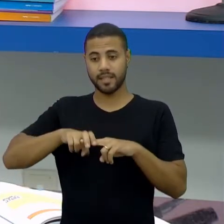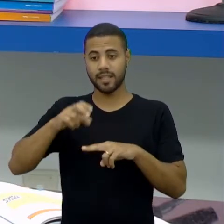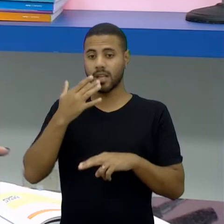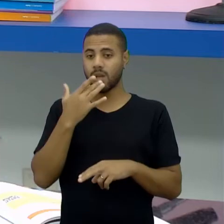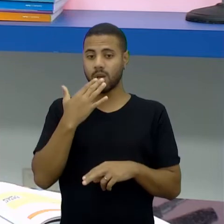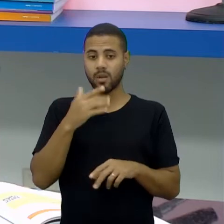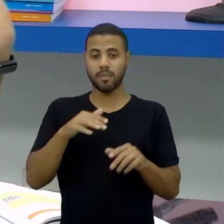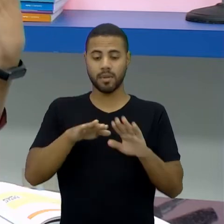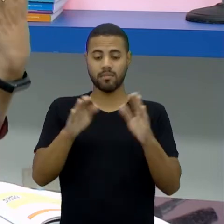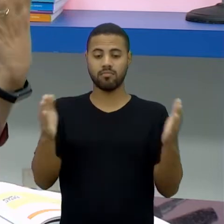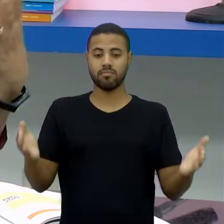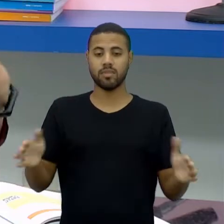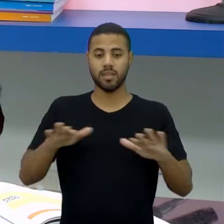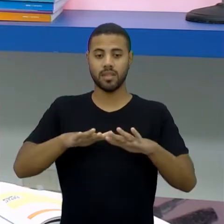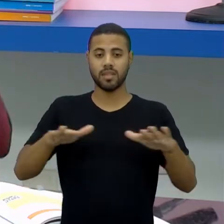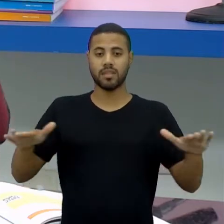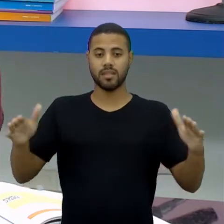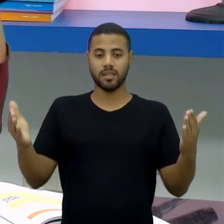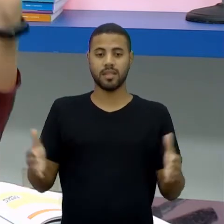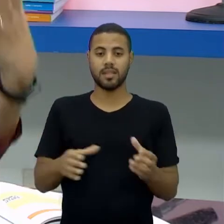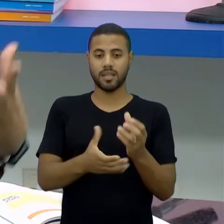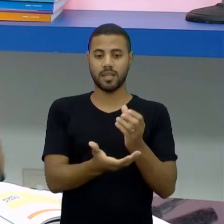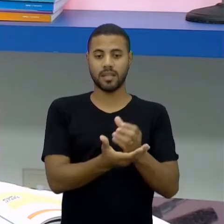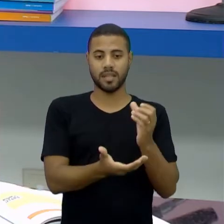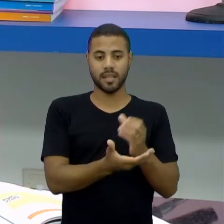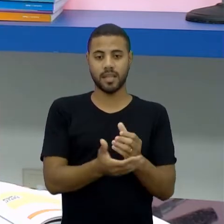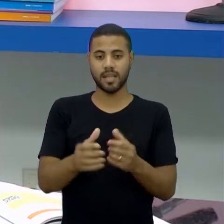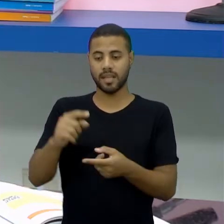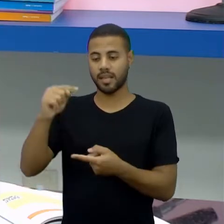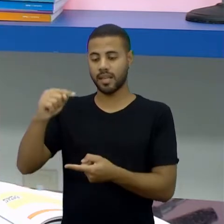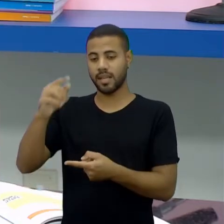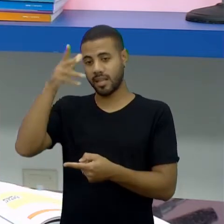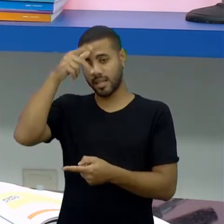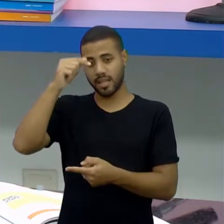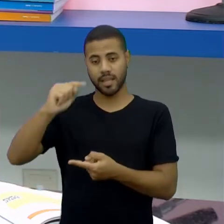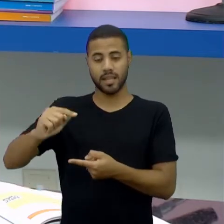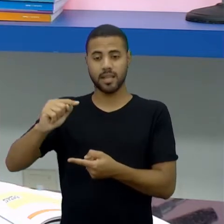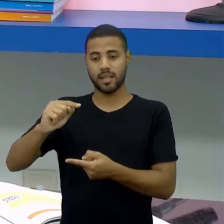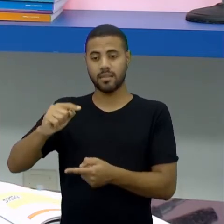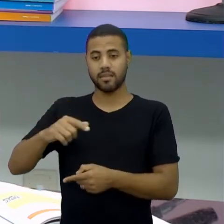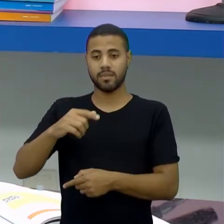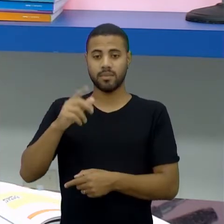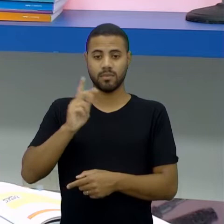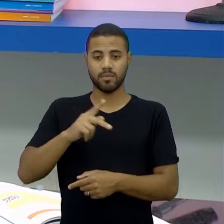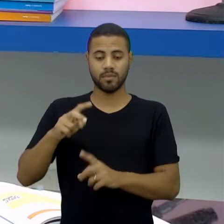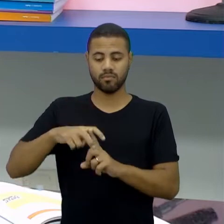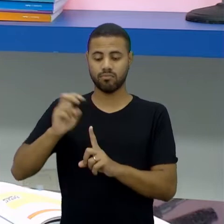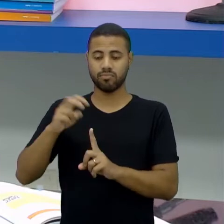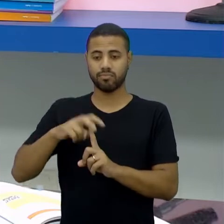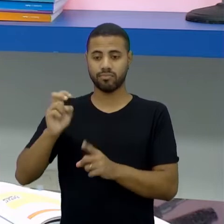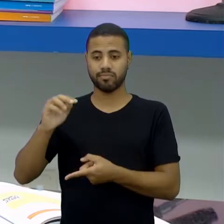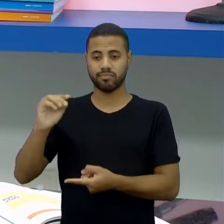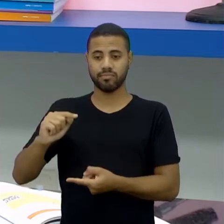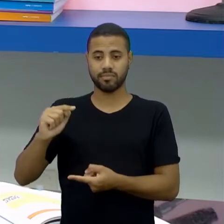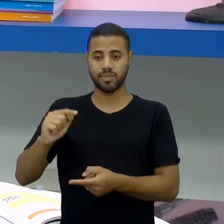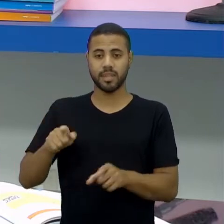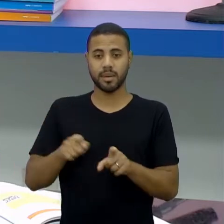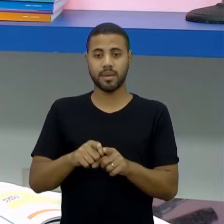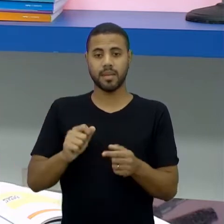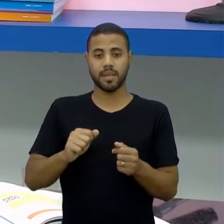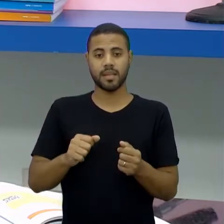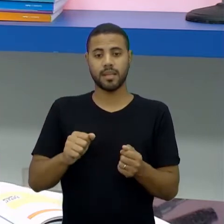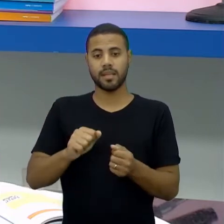frente a bancada, temos a caneca, a garrafa do professor, o nosso material, o mapa. Eu estou